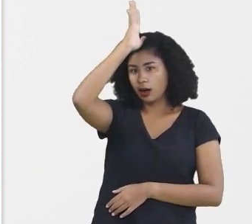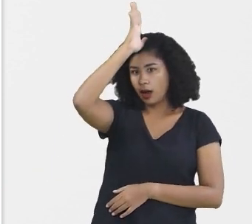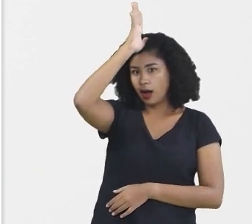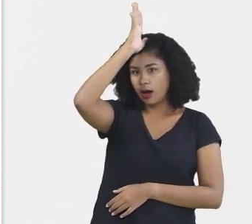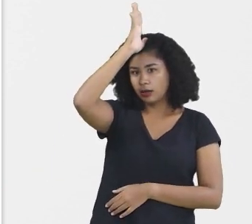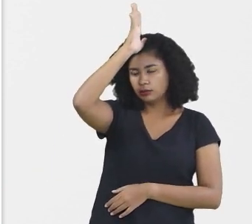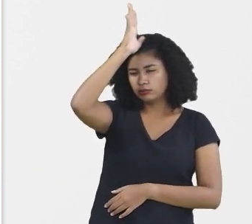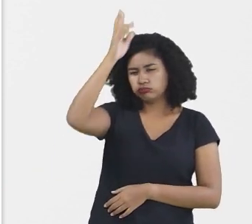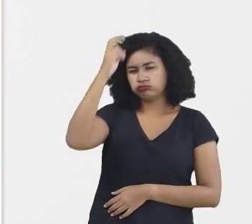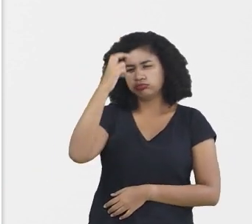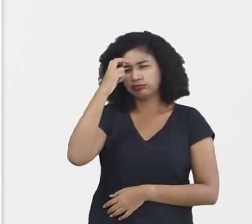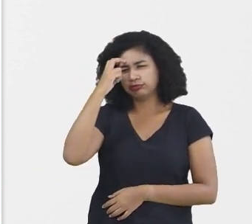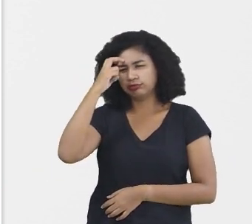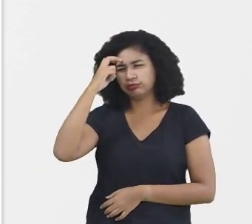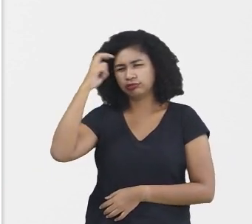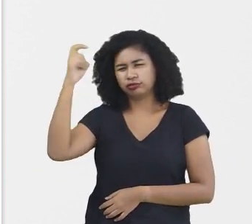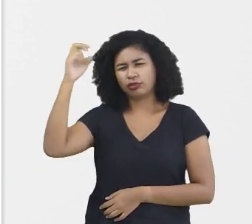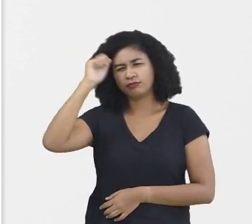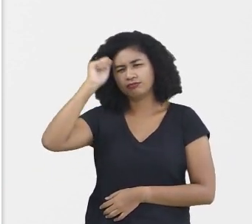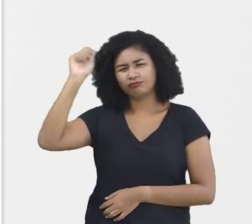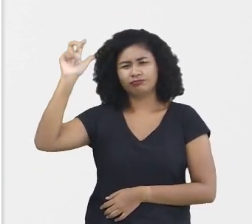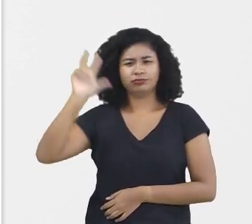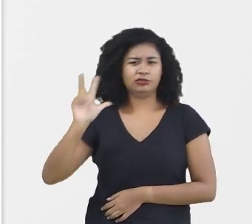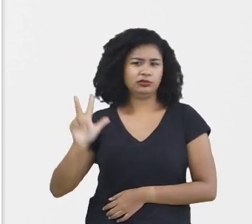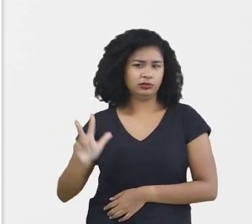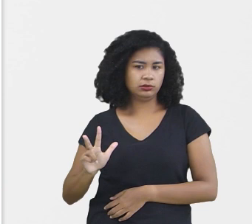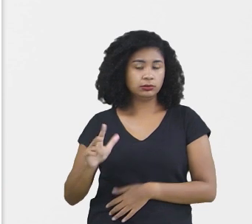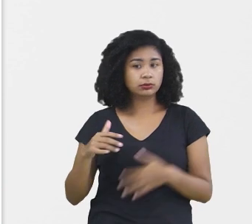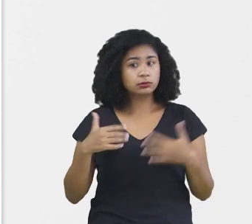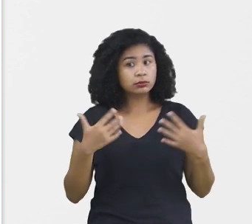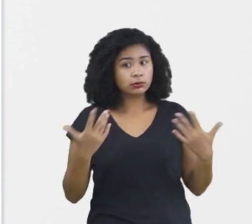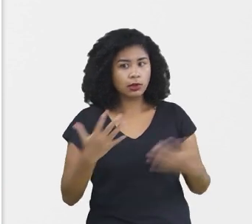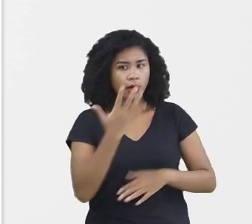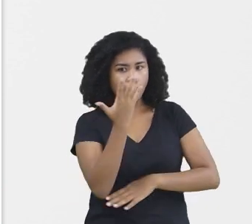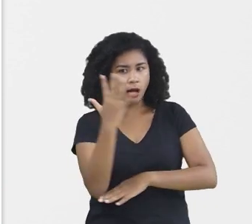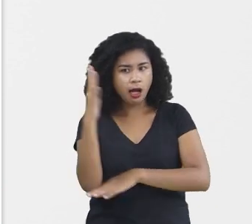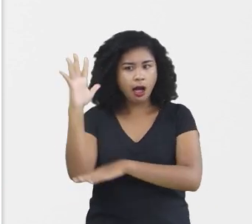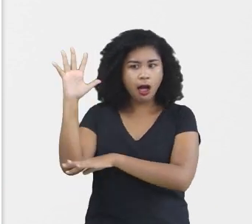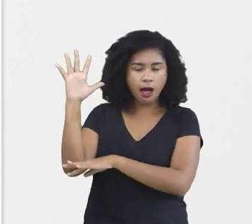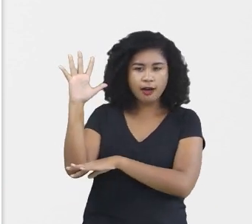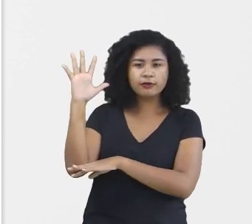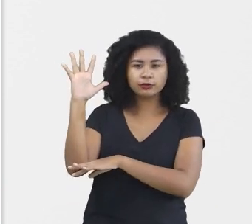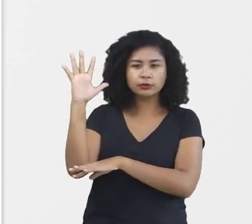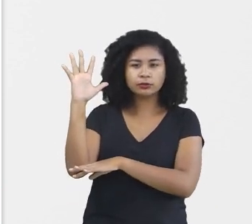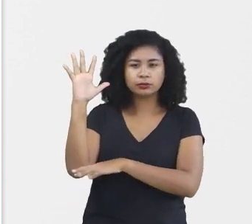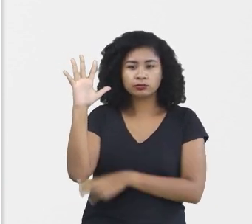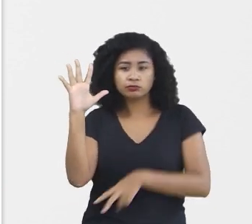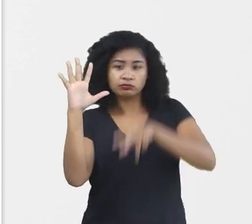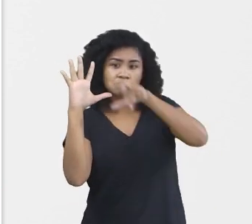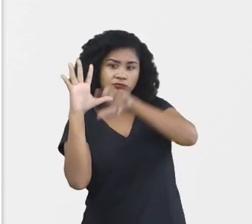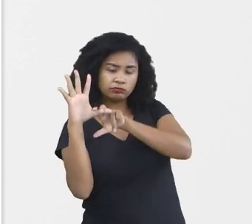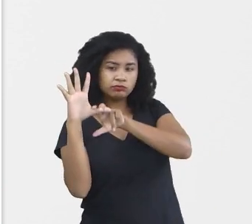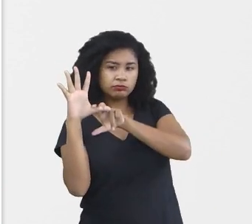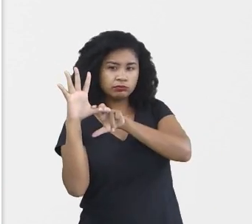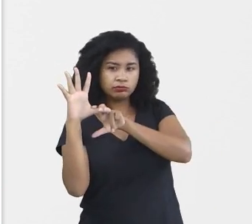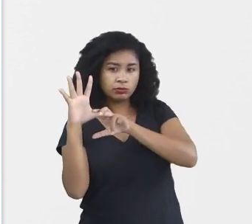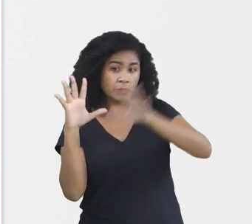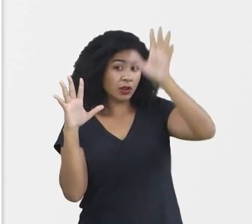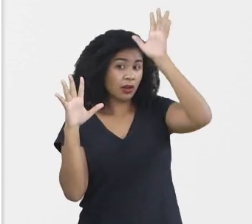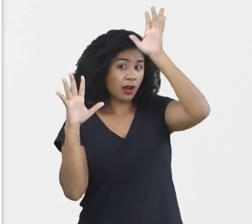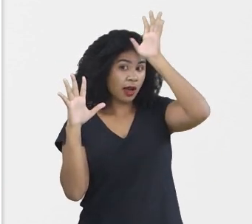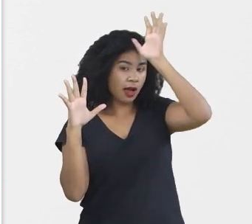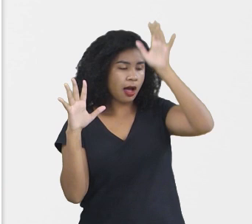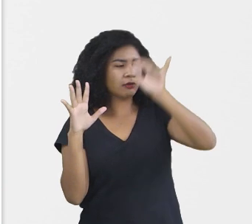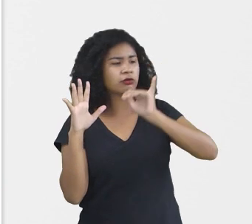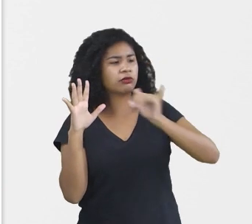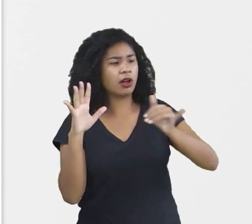esperto, né? E lá de cima da árvore ele começou a dizer, não, mas está vindo ali uns cães e tal, eles estão chegando para novidade.